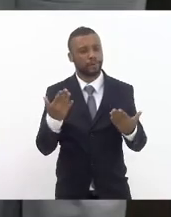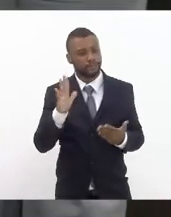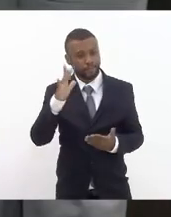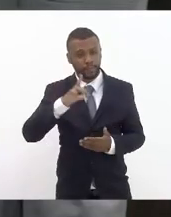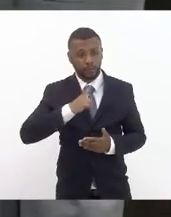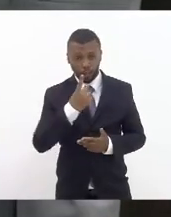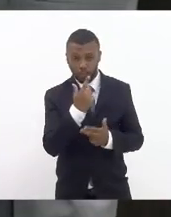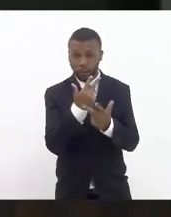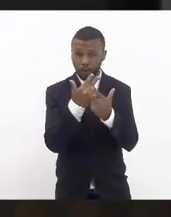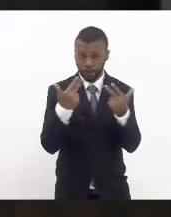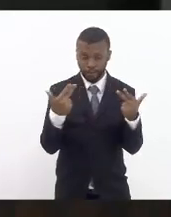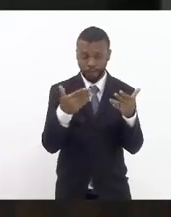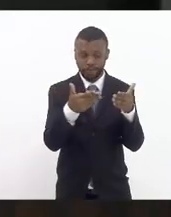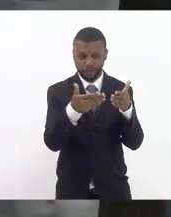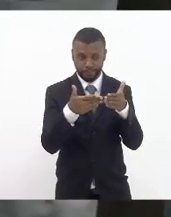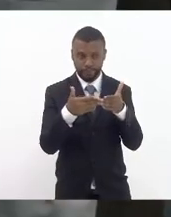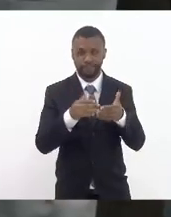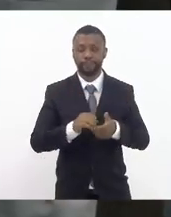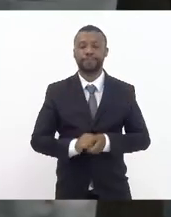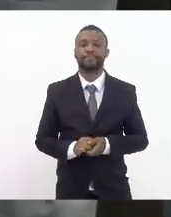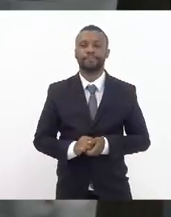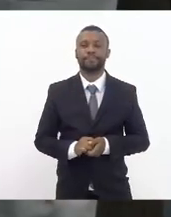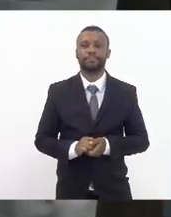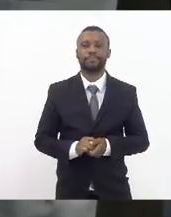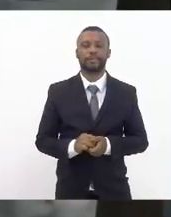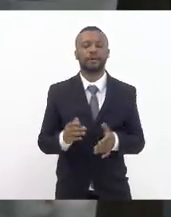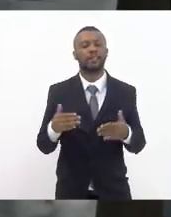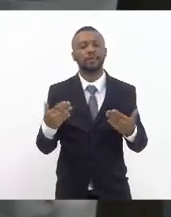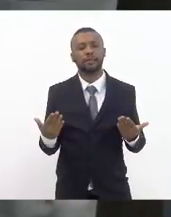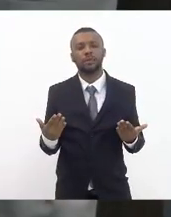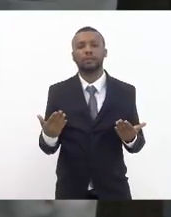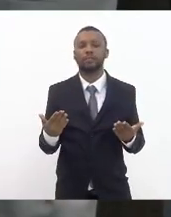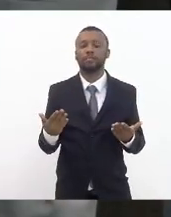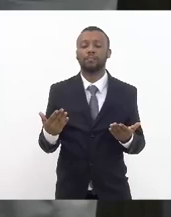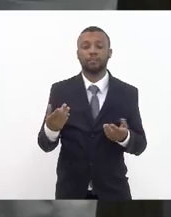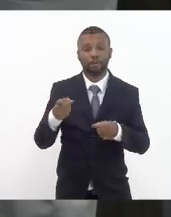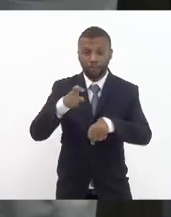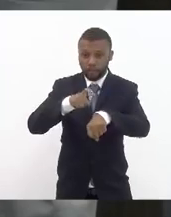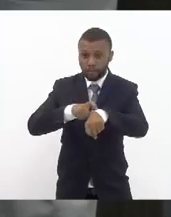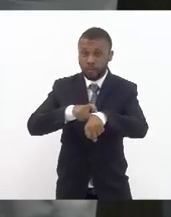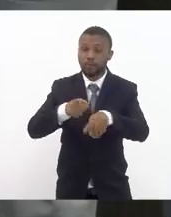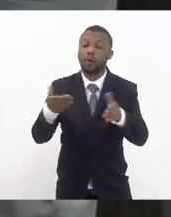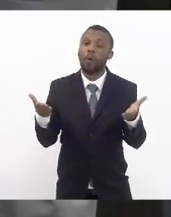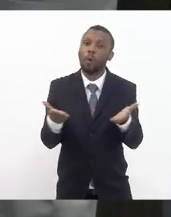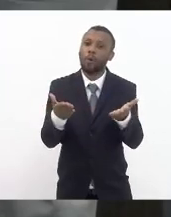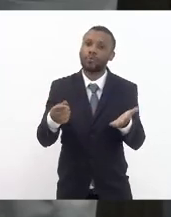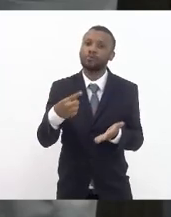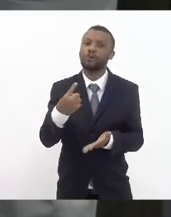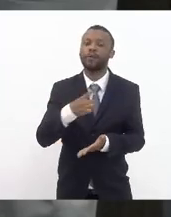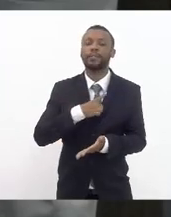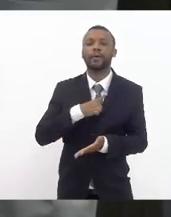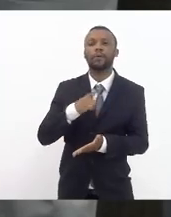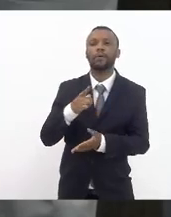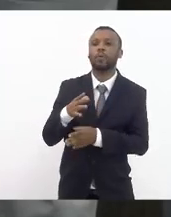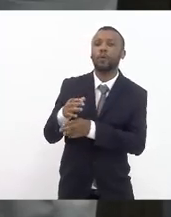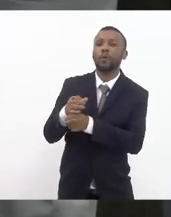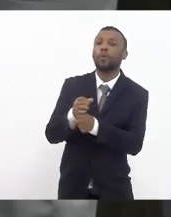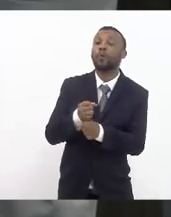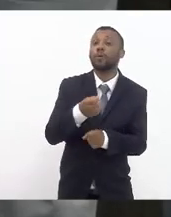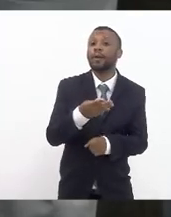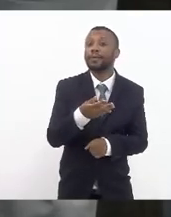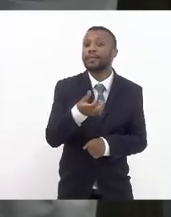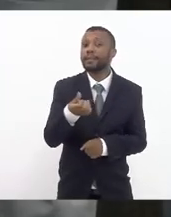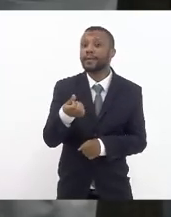de ordem. Por favor. Senhor presidente, hoje temos 46